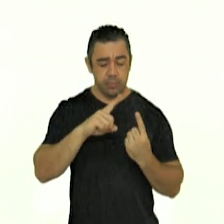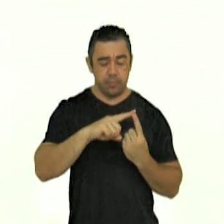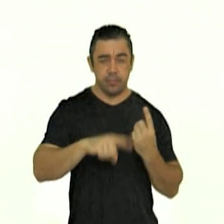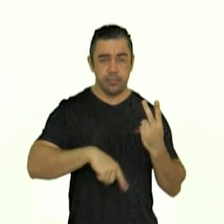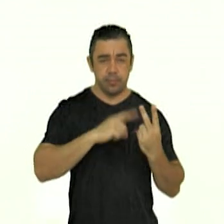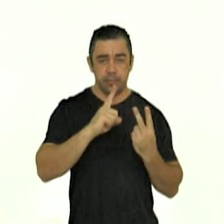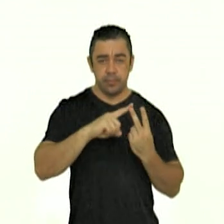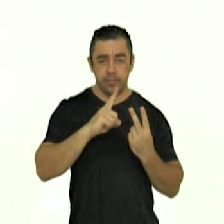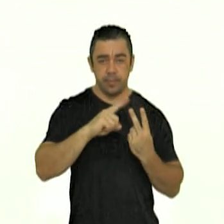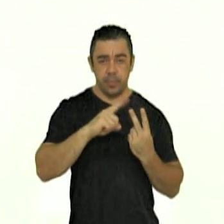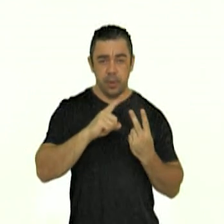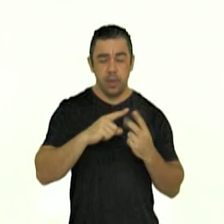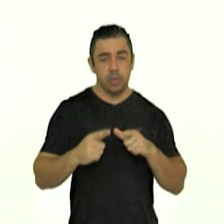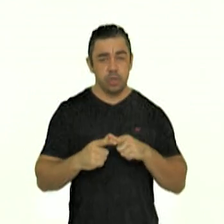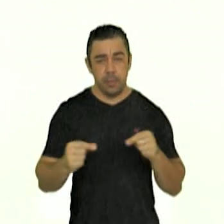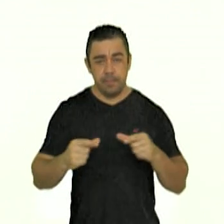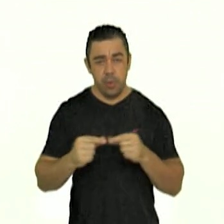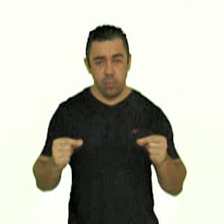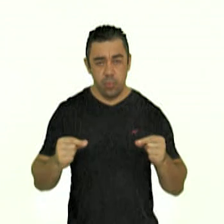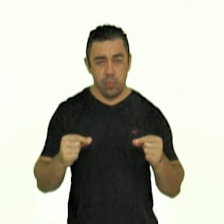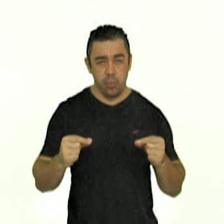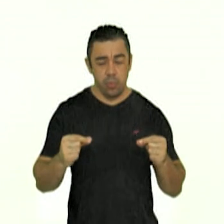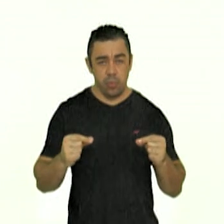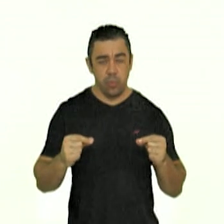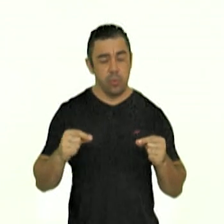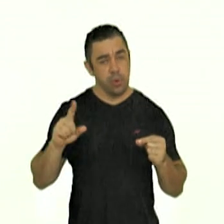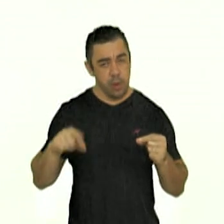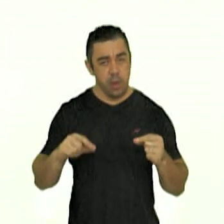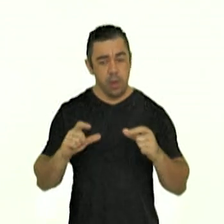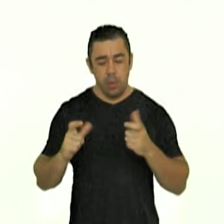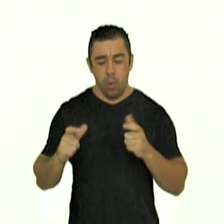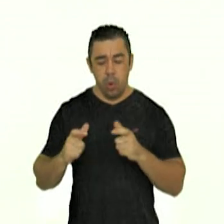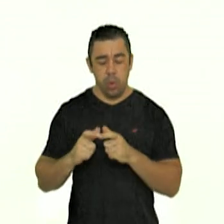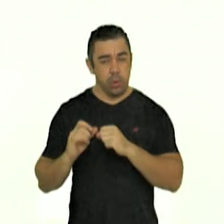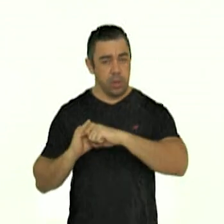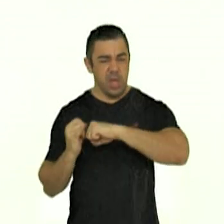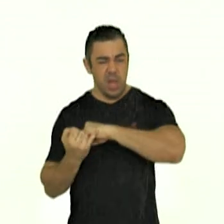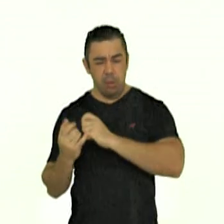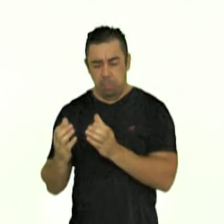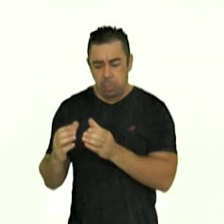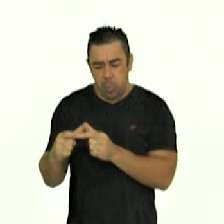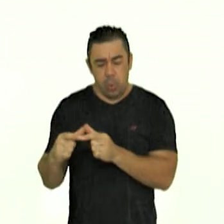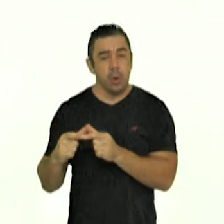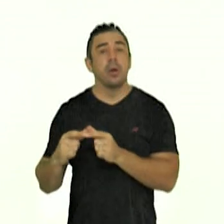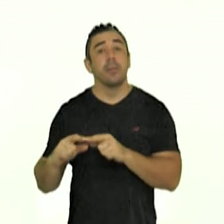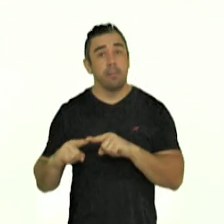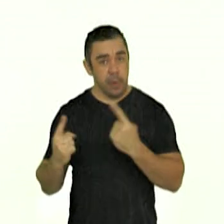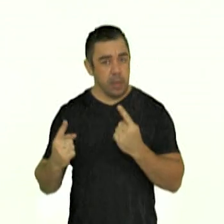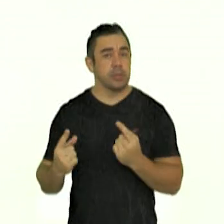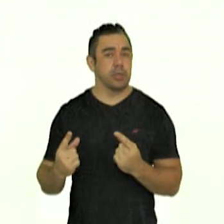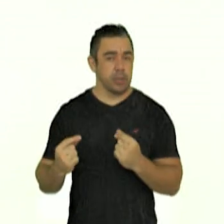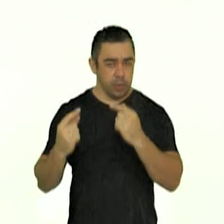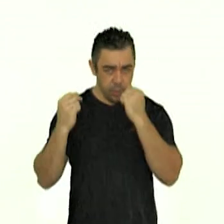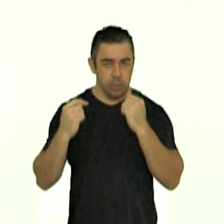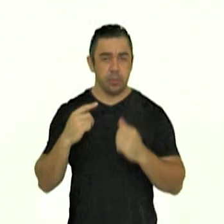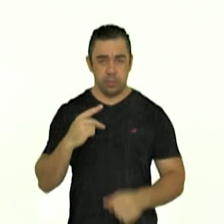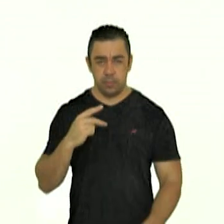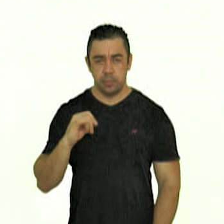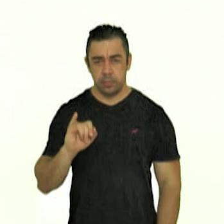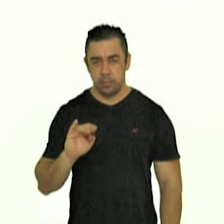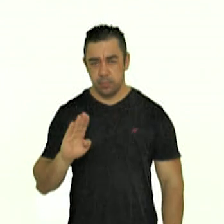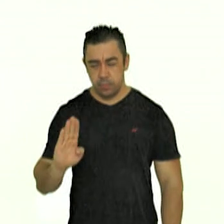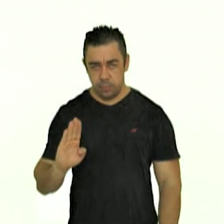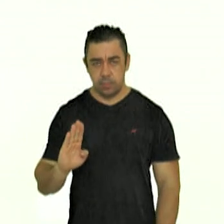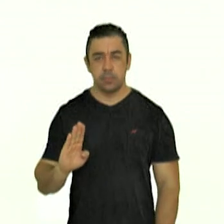industrializado. Seguido do Japão, que apesar do território reduzido, a gente vai ver mais à frente na aula, o Japão consegue